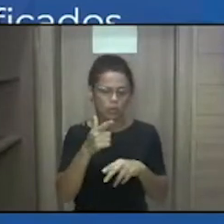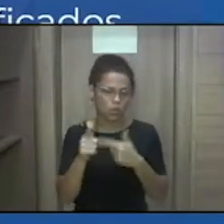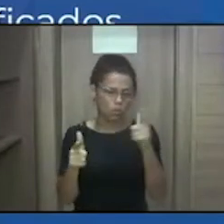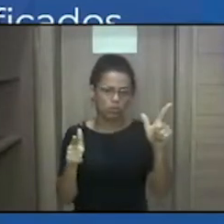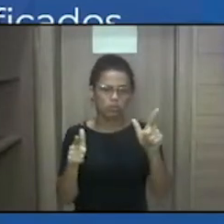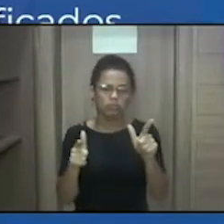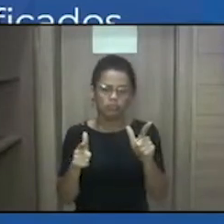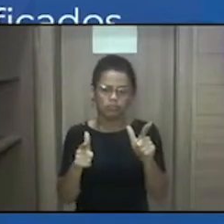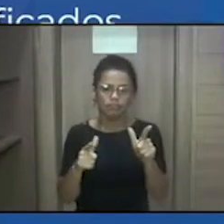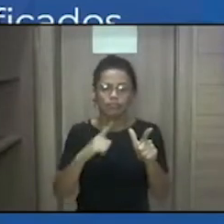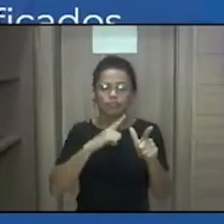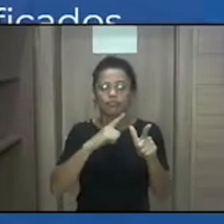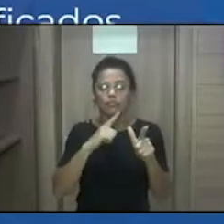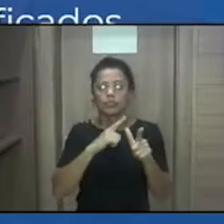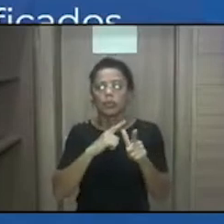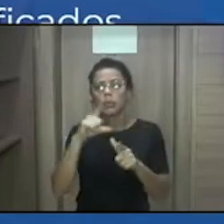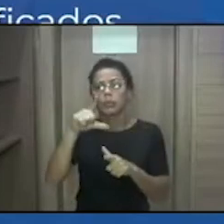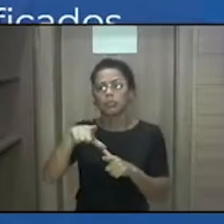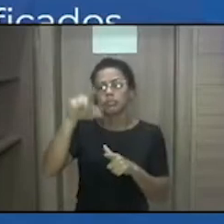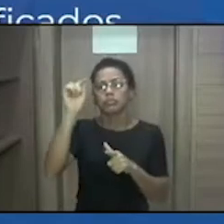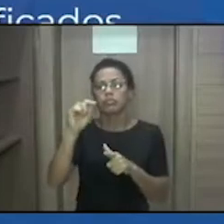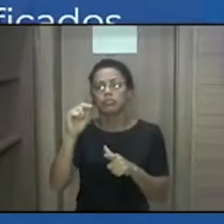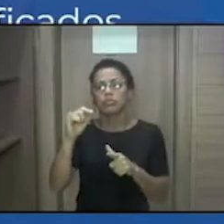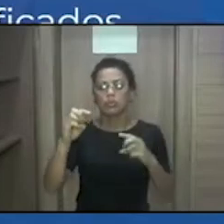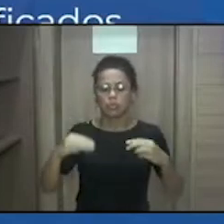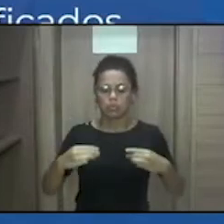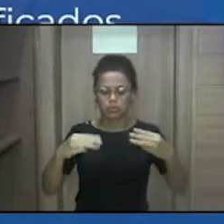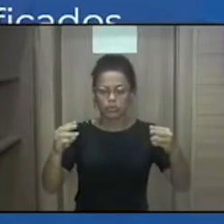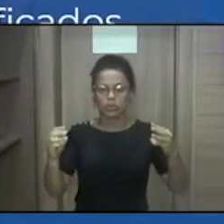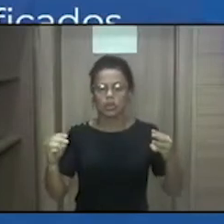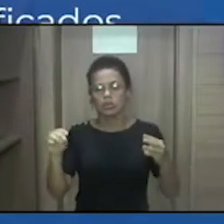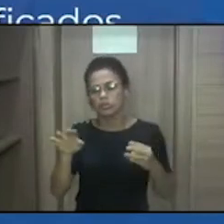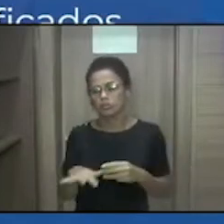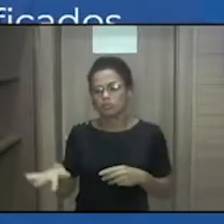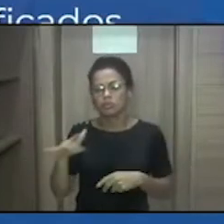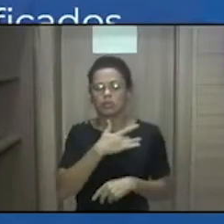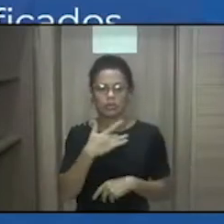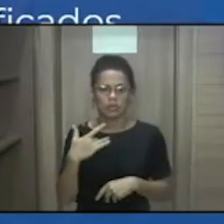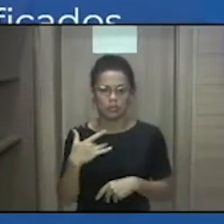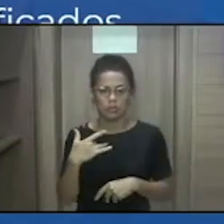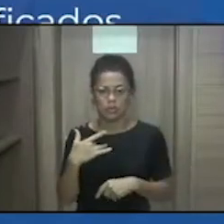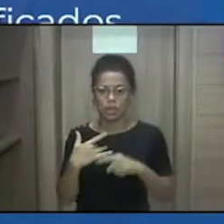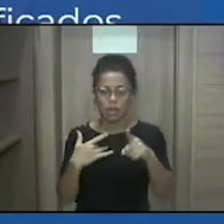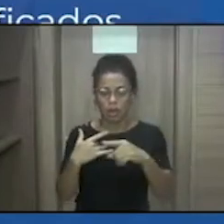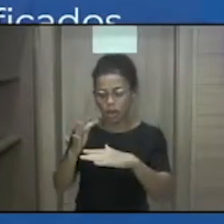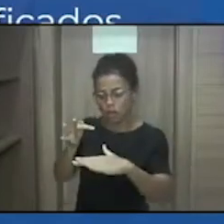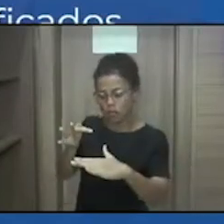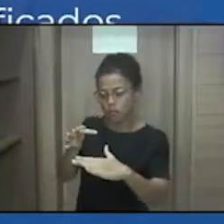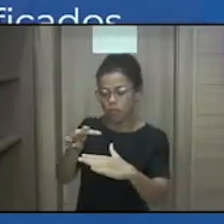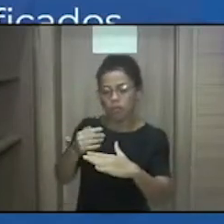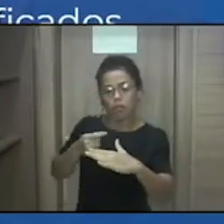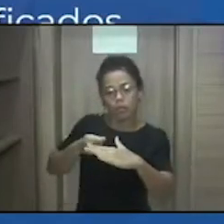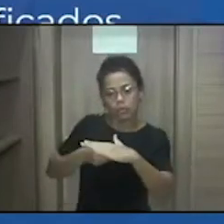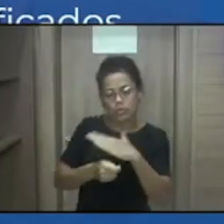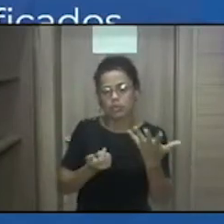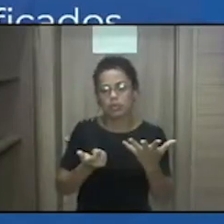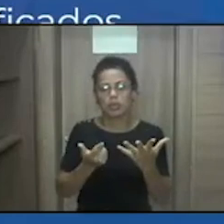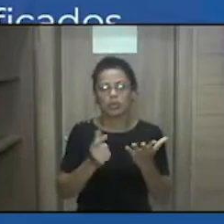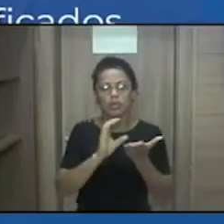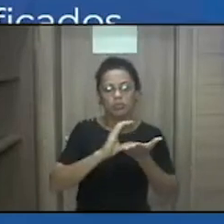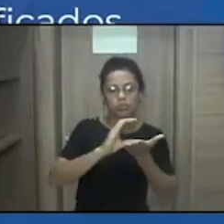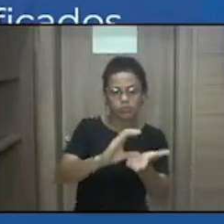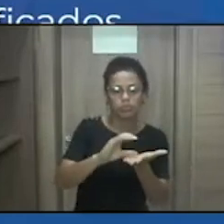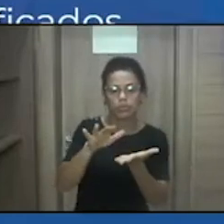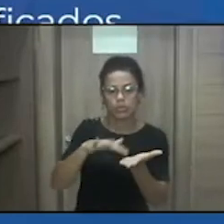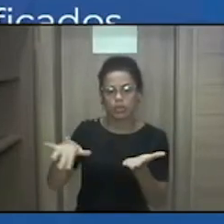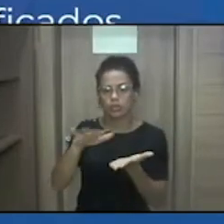de corte de indução do Ministério da Saúde. Então, o cofinanciamento federal ele tem o valor de R$ 225. Então, foi o ponto